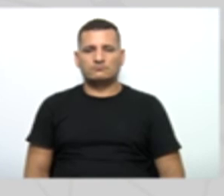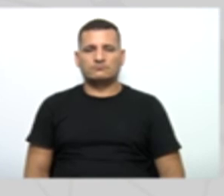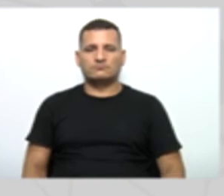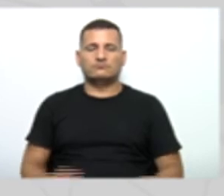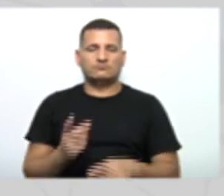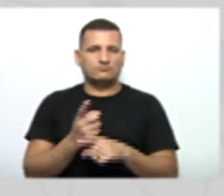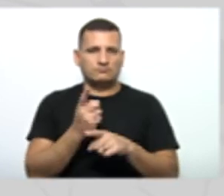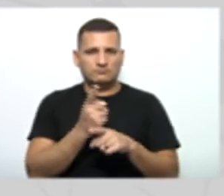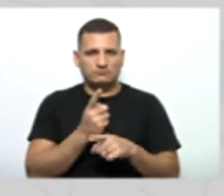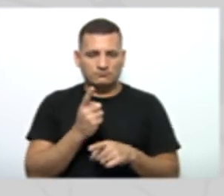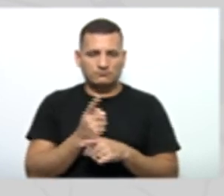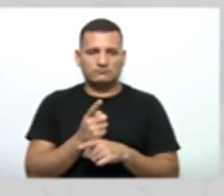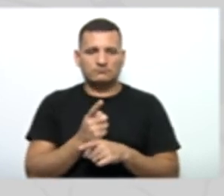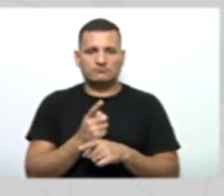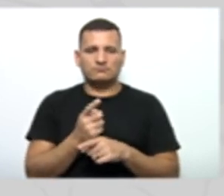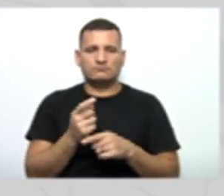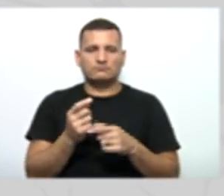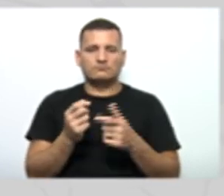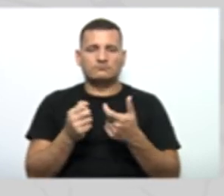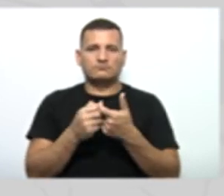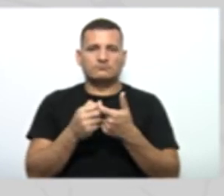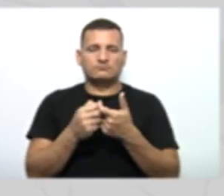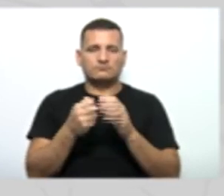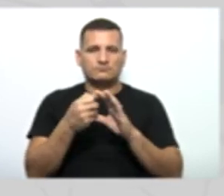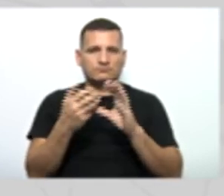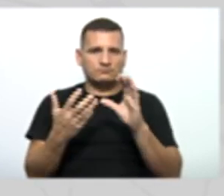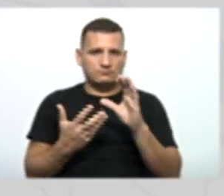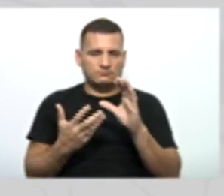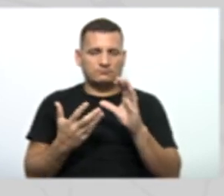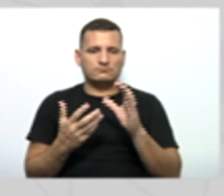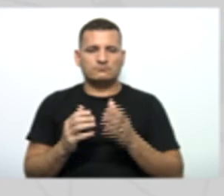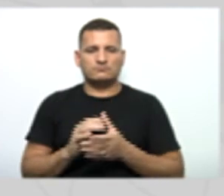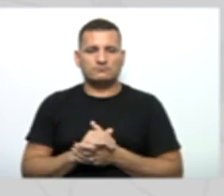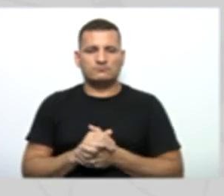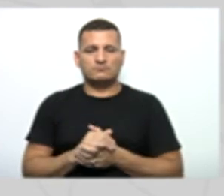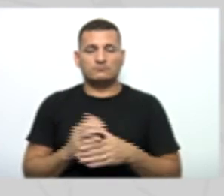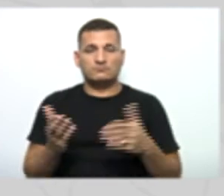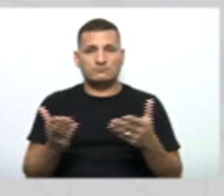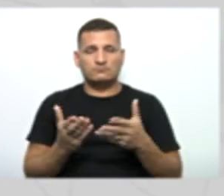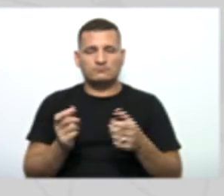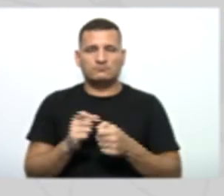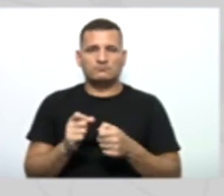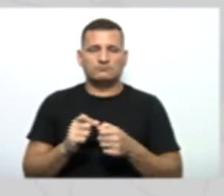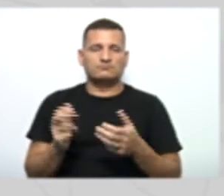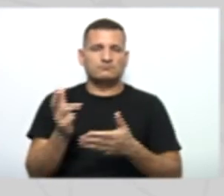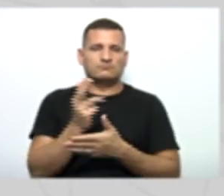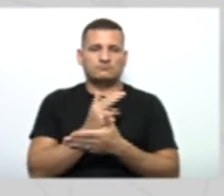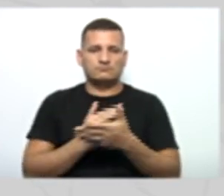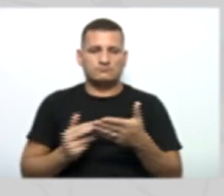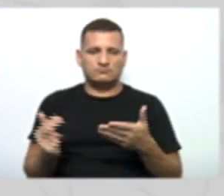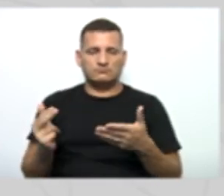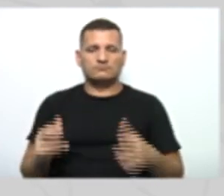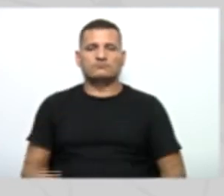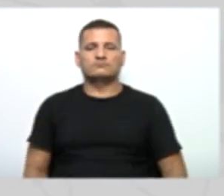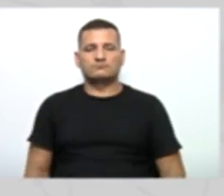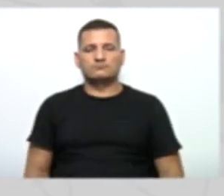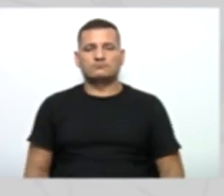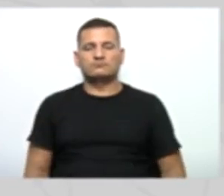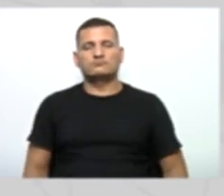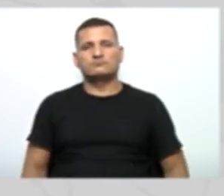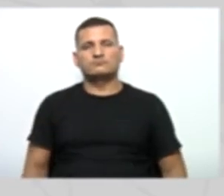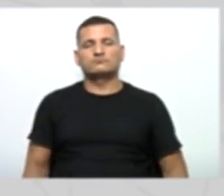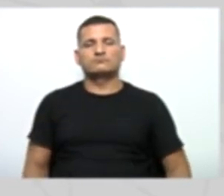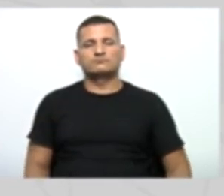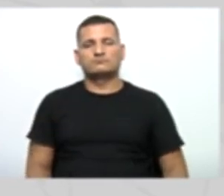os atributos da classe. Ó. E agora vamos montar o diagrama. Vejam aqui, ó. Eu dei um exemplo